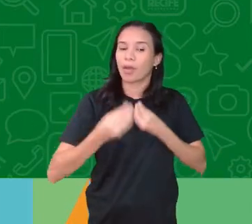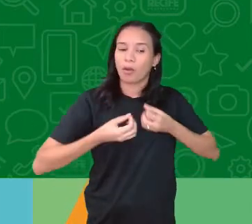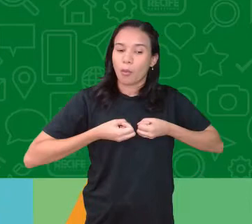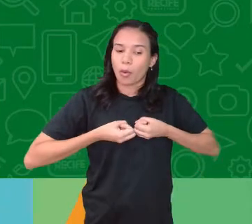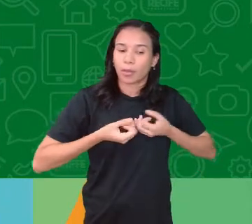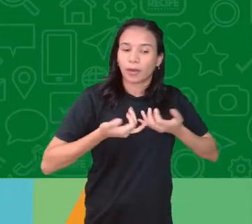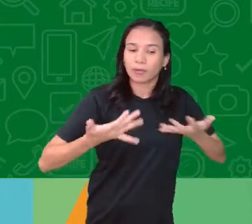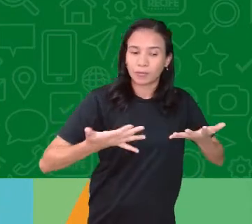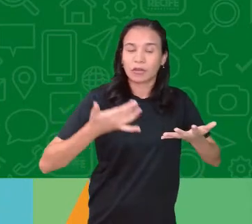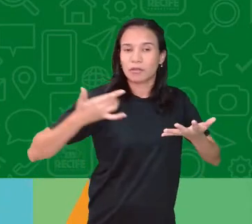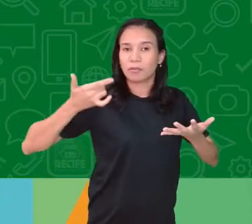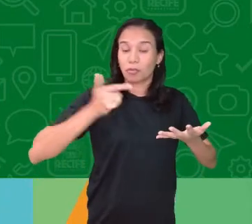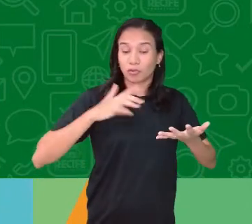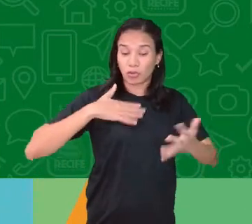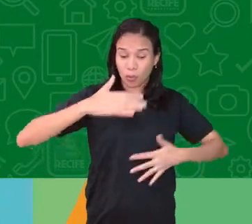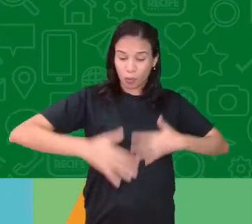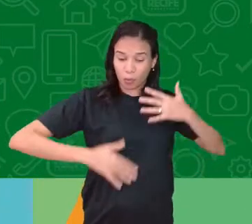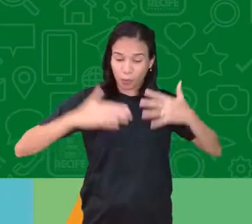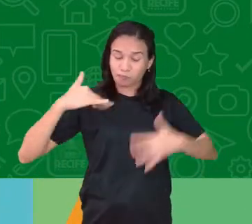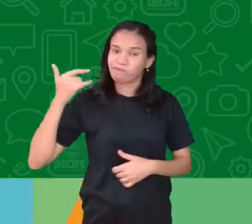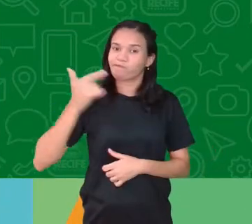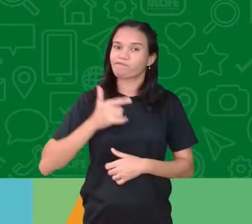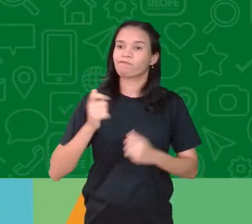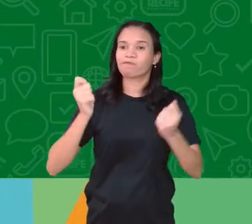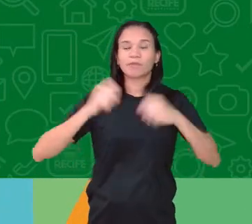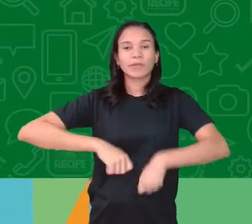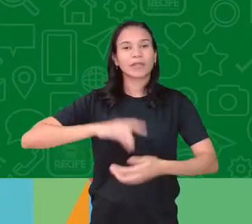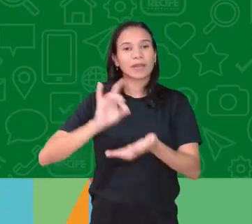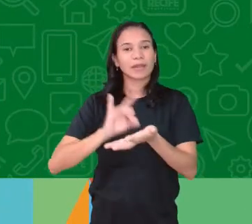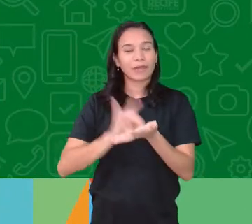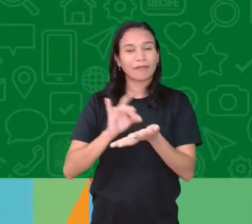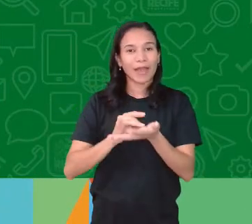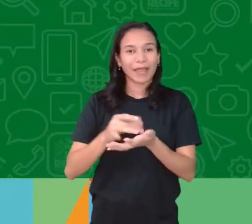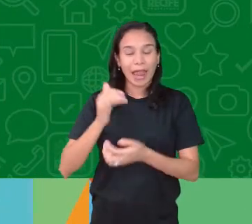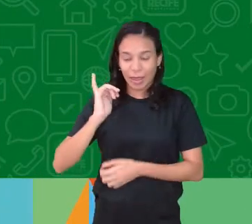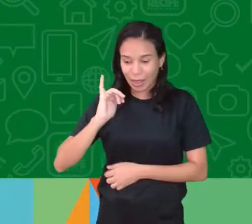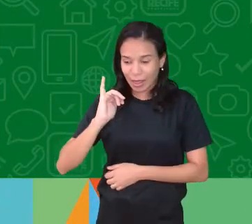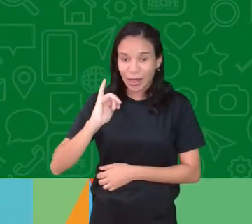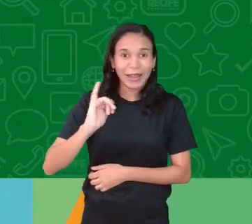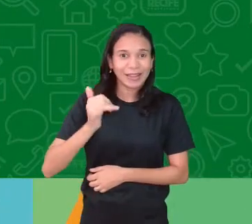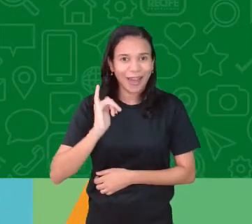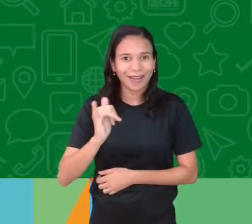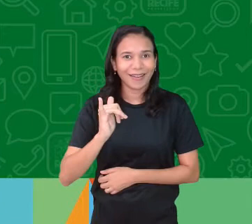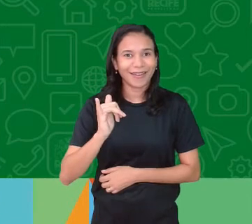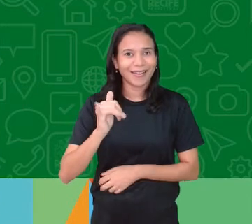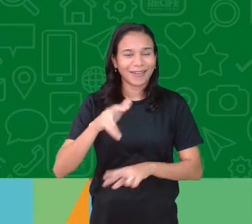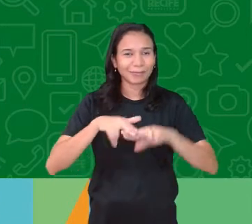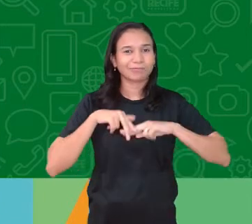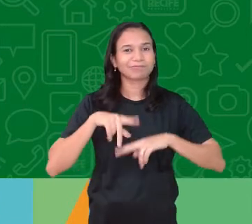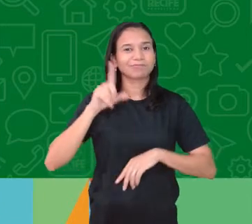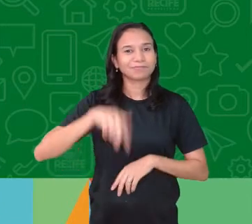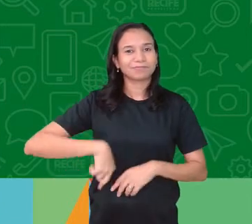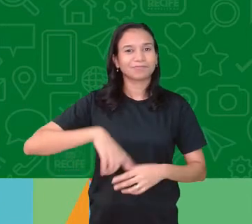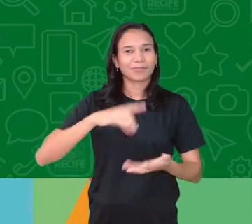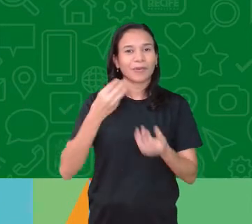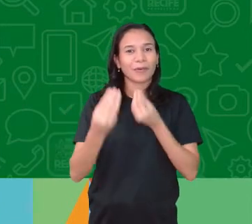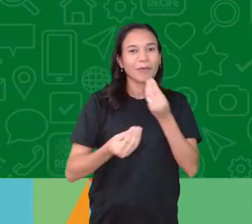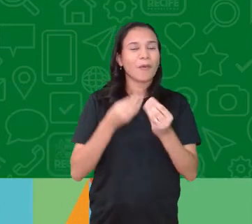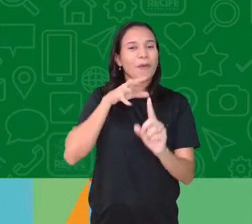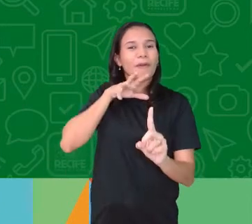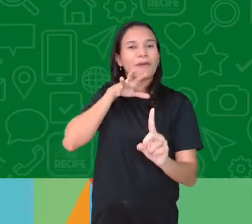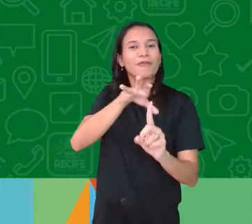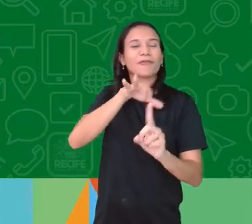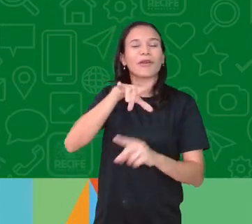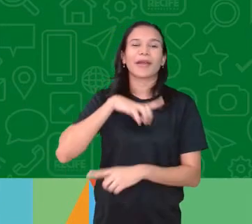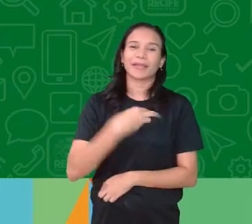para que o nosso corpo pudesse contar essa história, né. Então, tem muita coisa que influencia